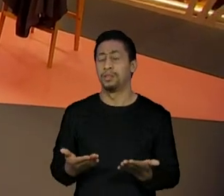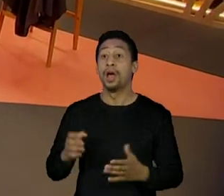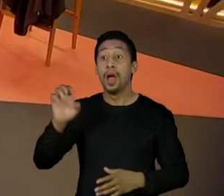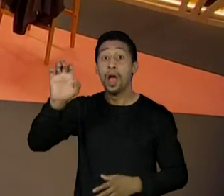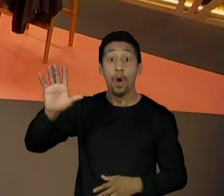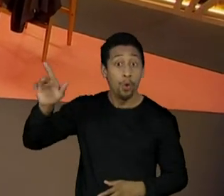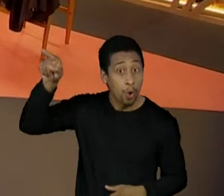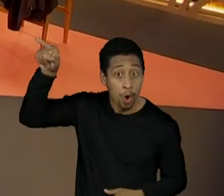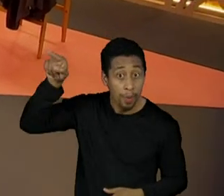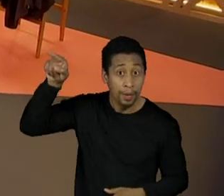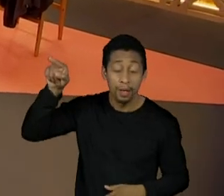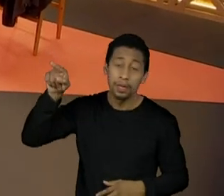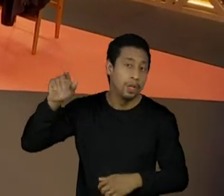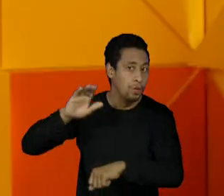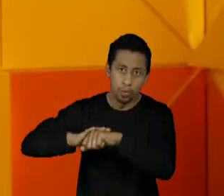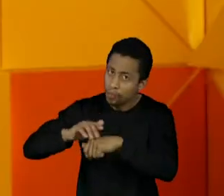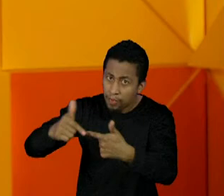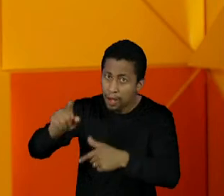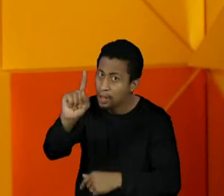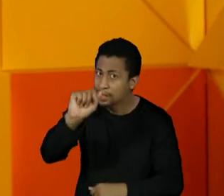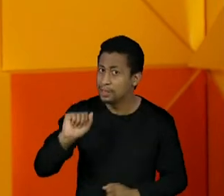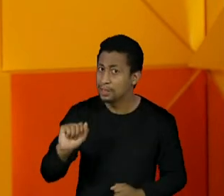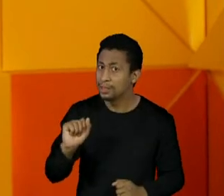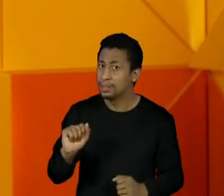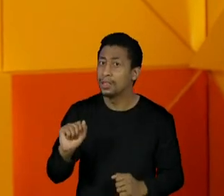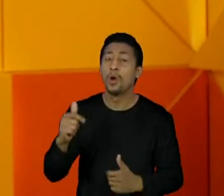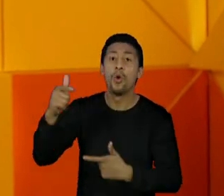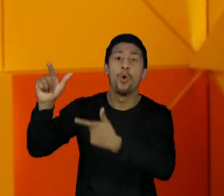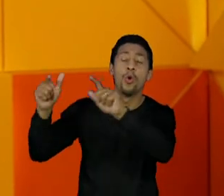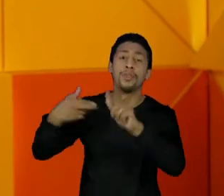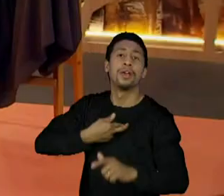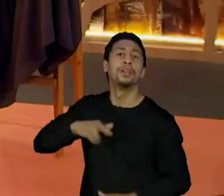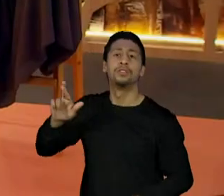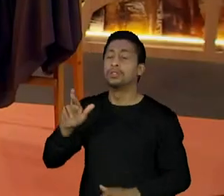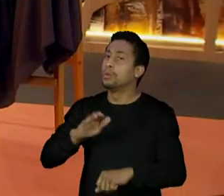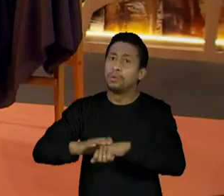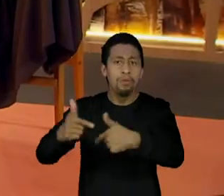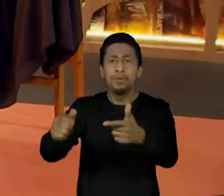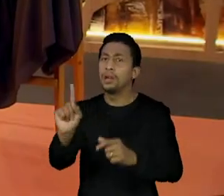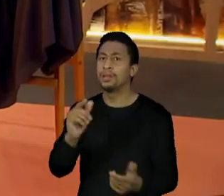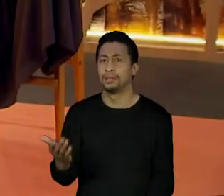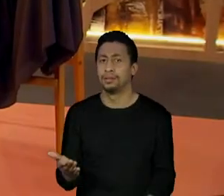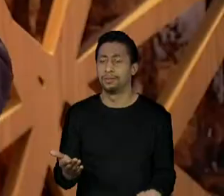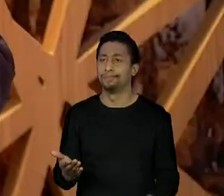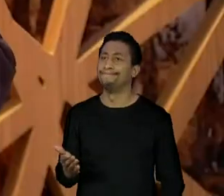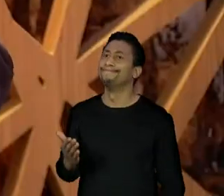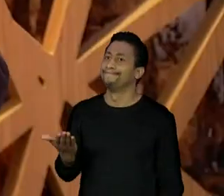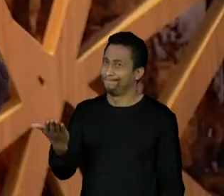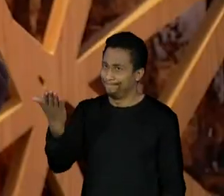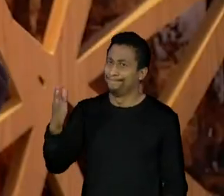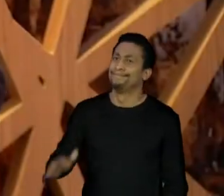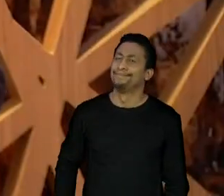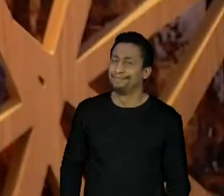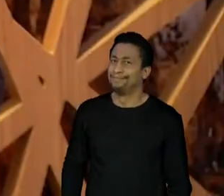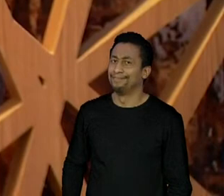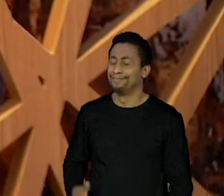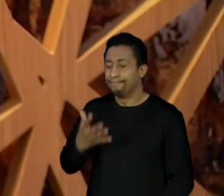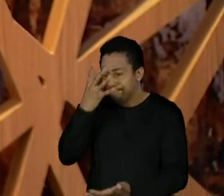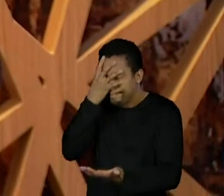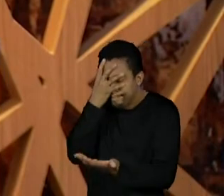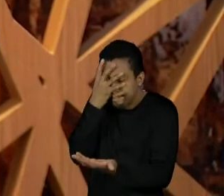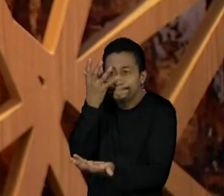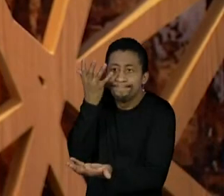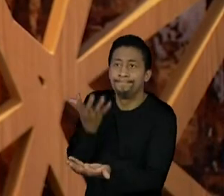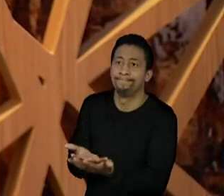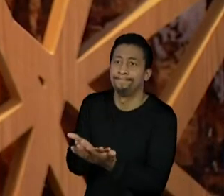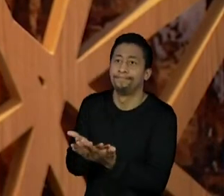euro-referenciado, branco euro-referenciado, com as outras religiões. Está na cara que nós estamos com um problema gravíssimo no Brasil,